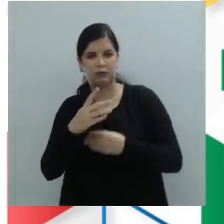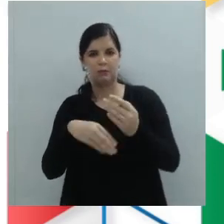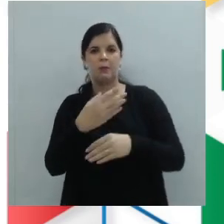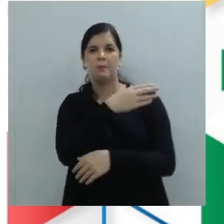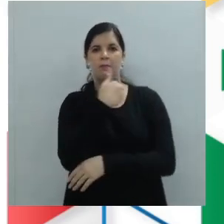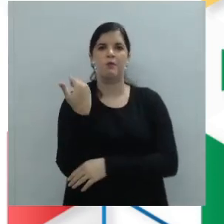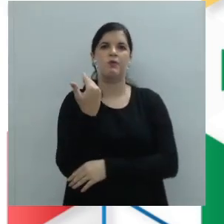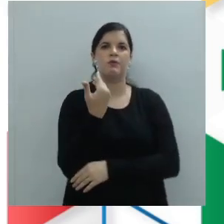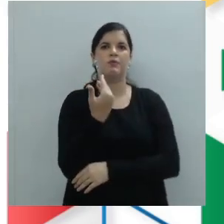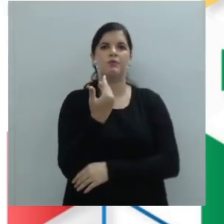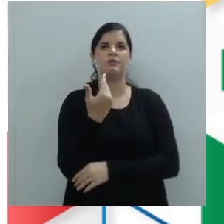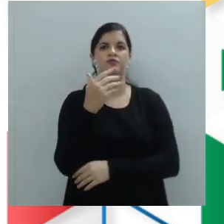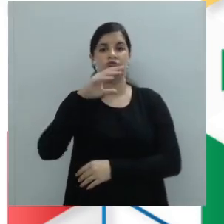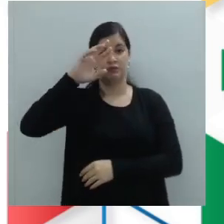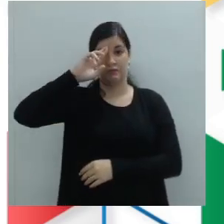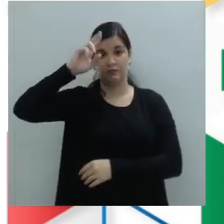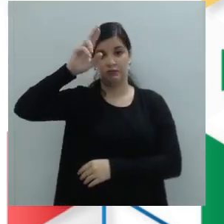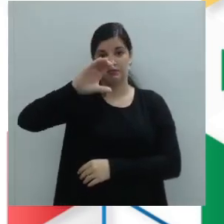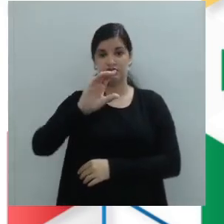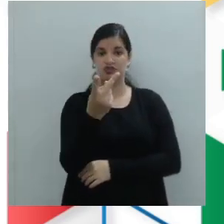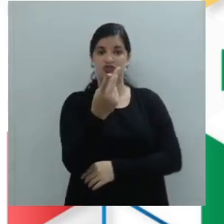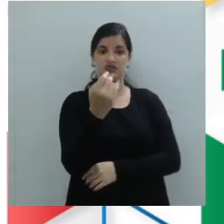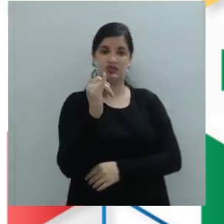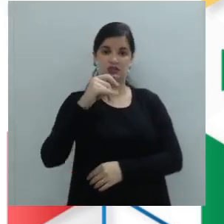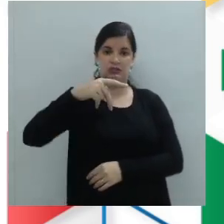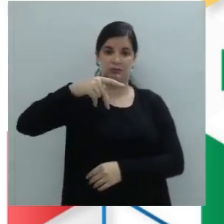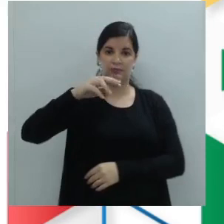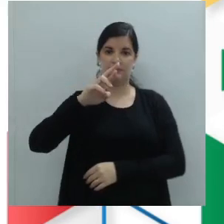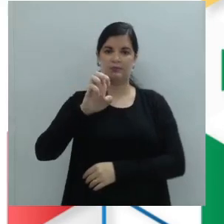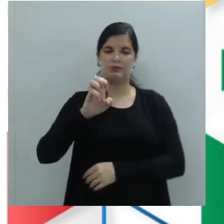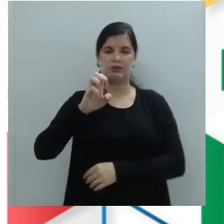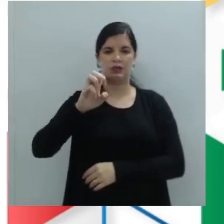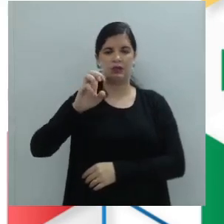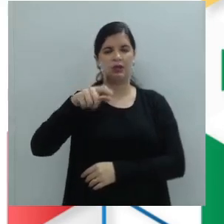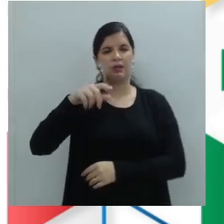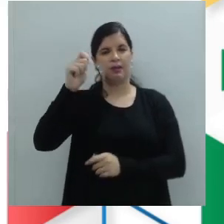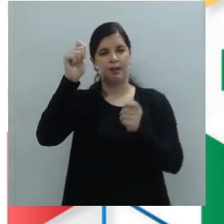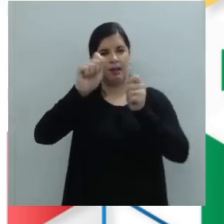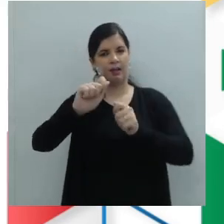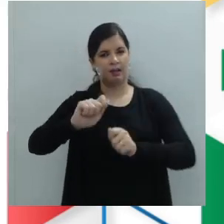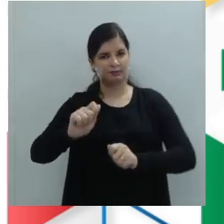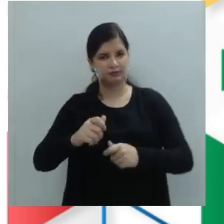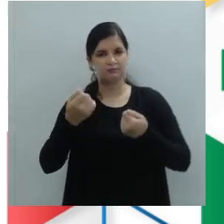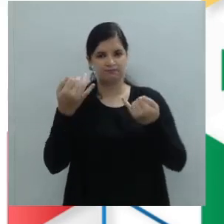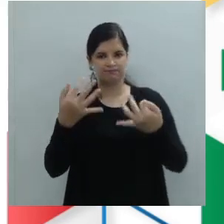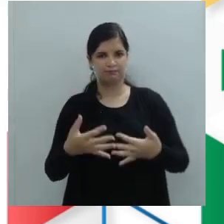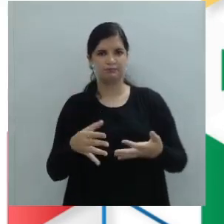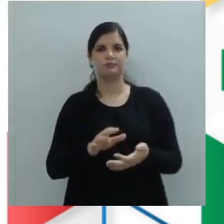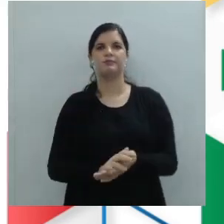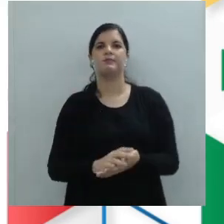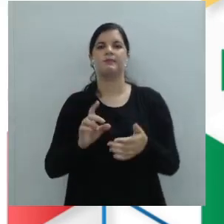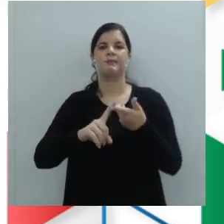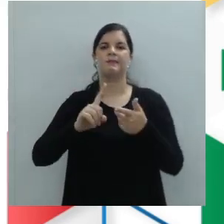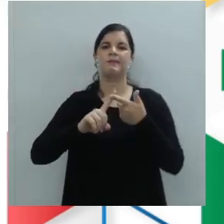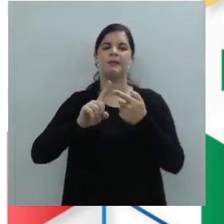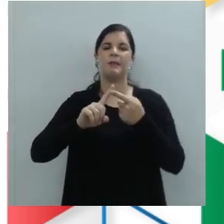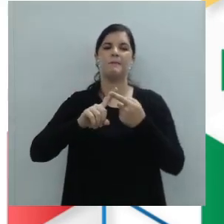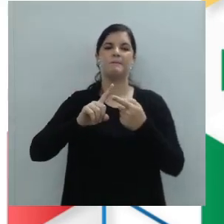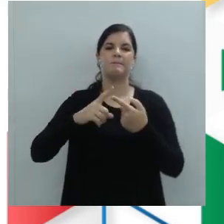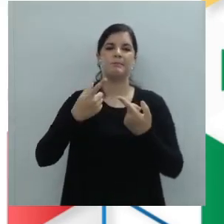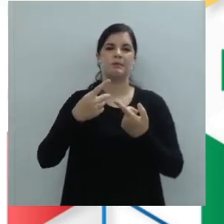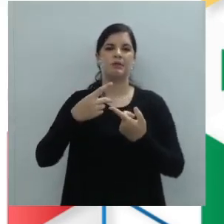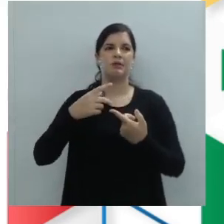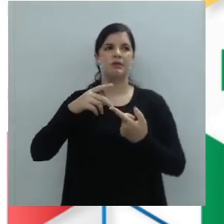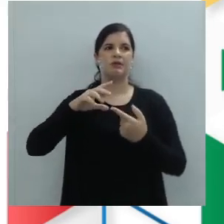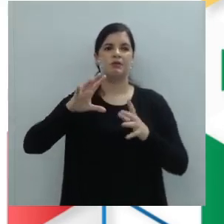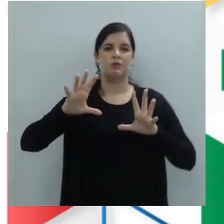mestre em Chipre. Lembrem só, mestre de quê? Das artes ocultas. Lembra quando eu falei que há também a questão do